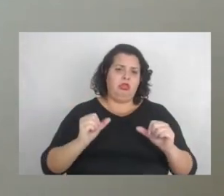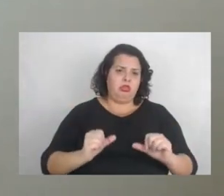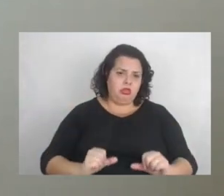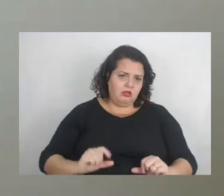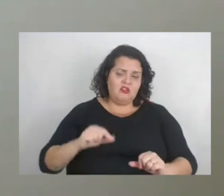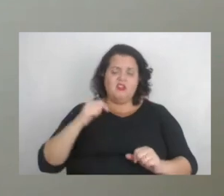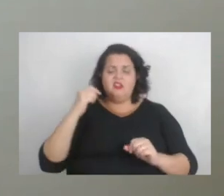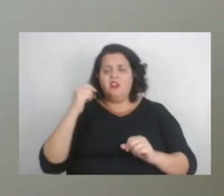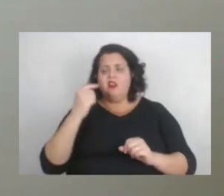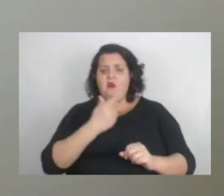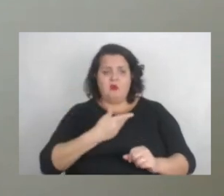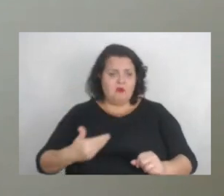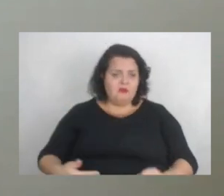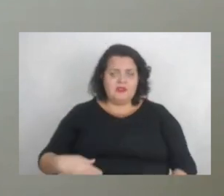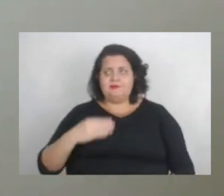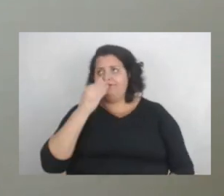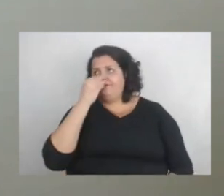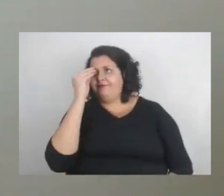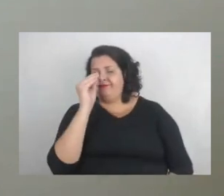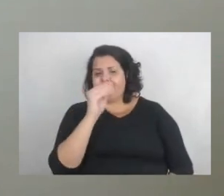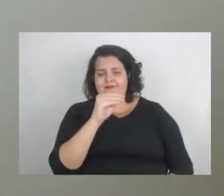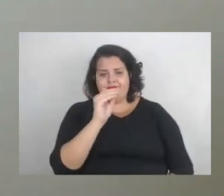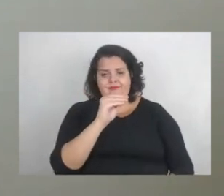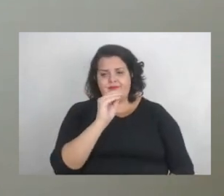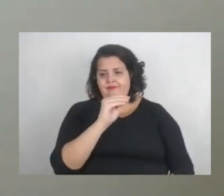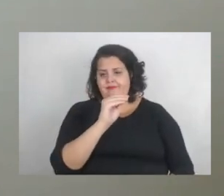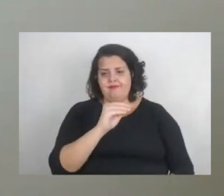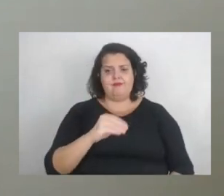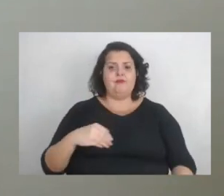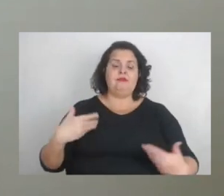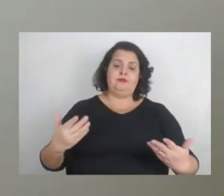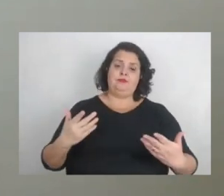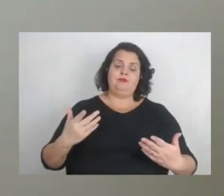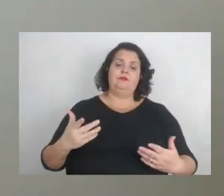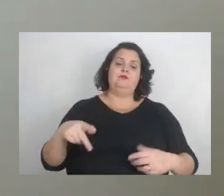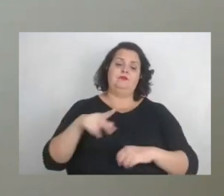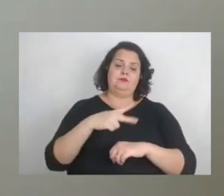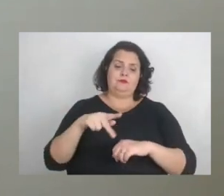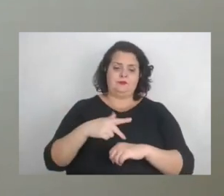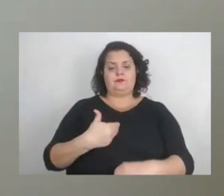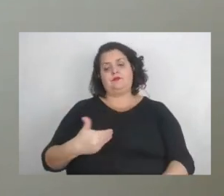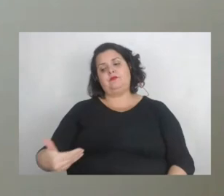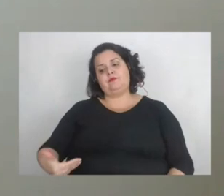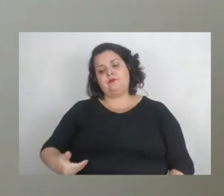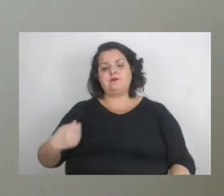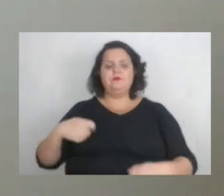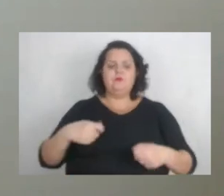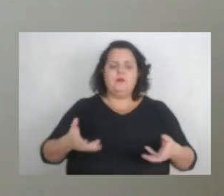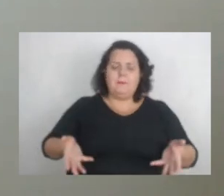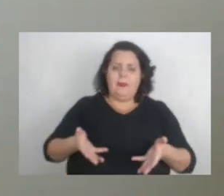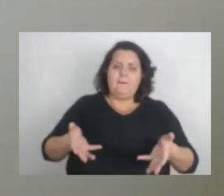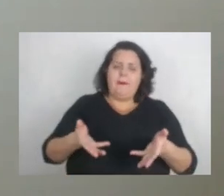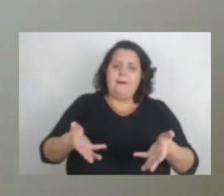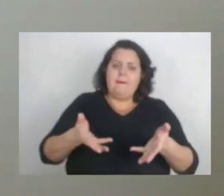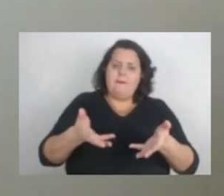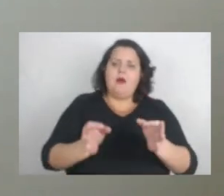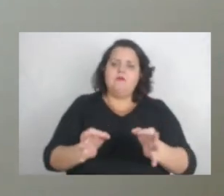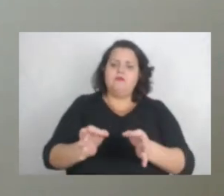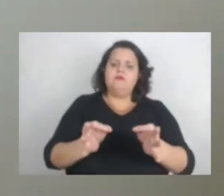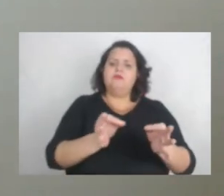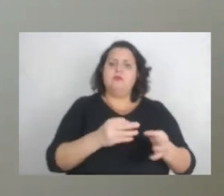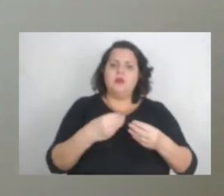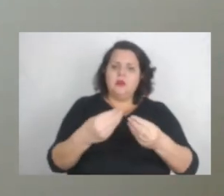público. Então, essa é uma questão que precisa ser encarada pelo nosso país, né, de realmente promover aí o saneamento básico para as pessoas,